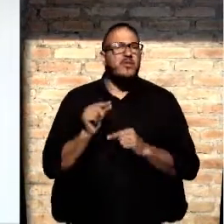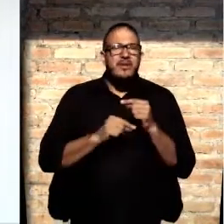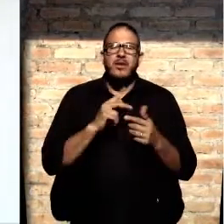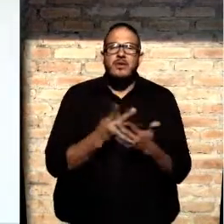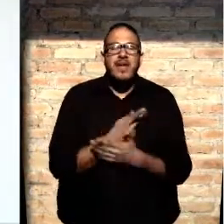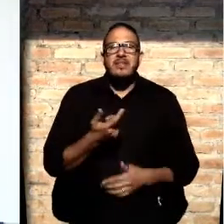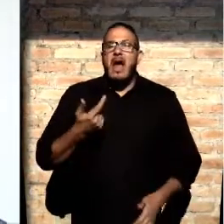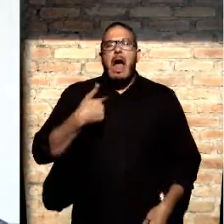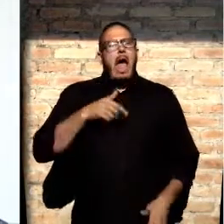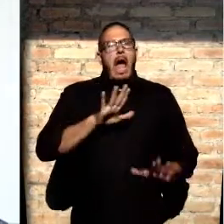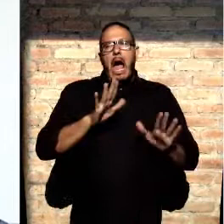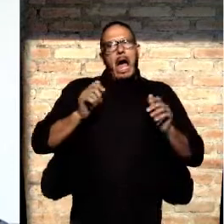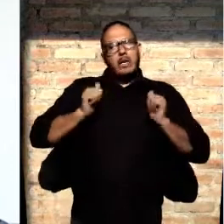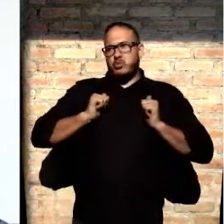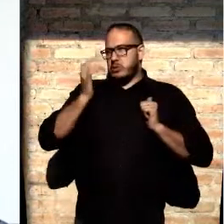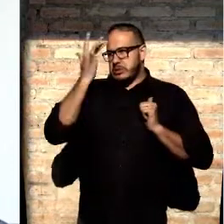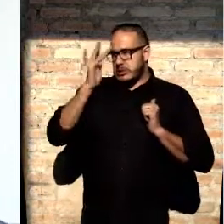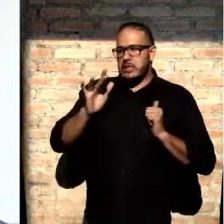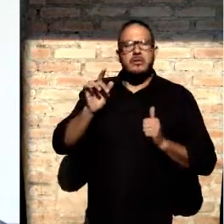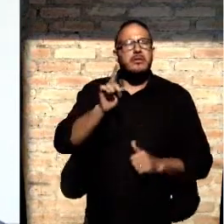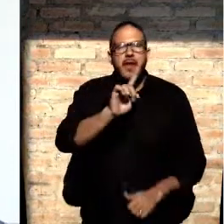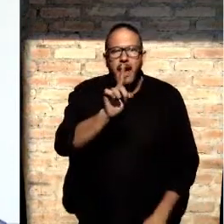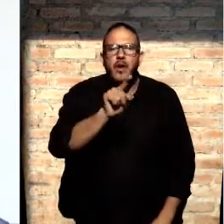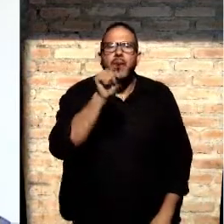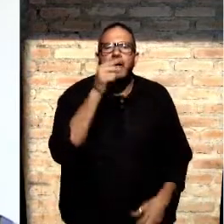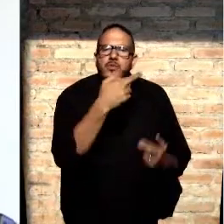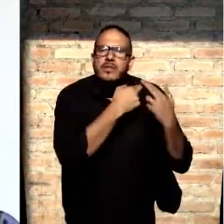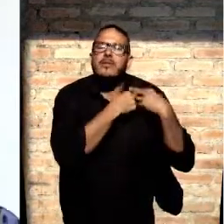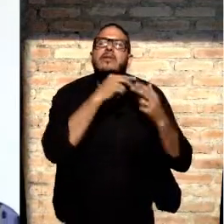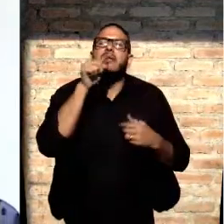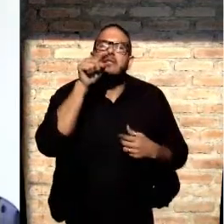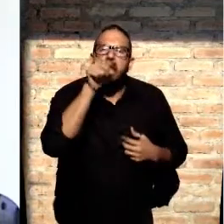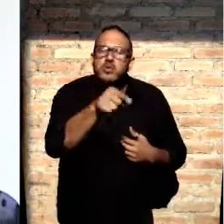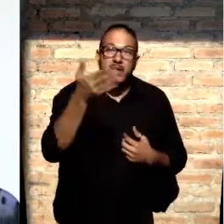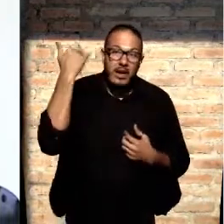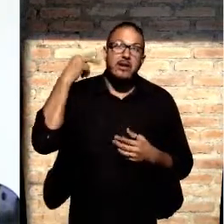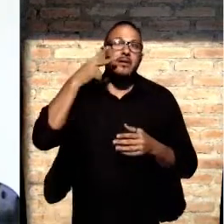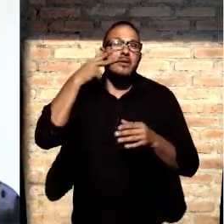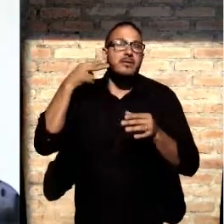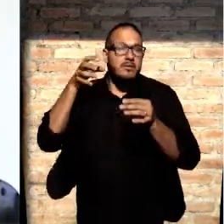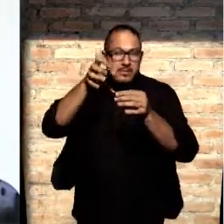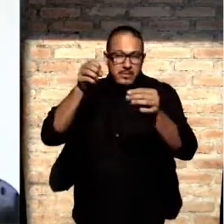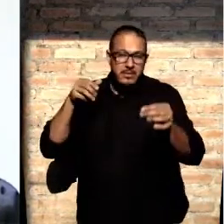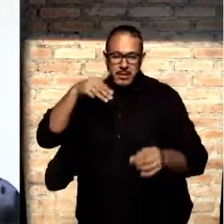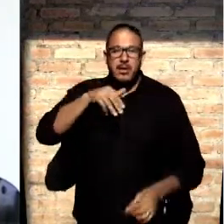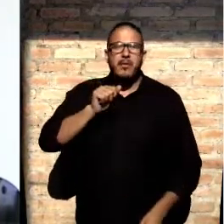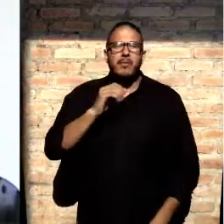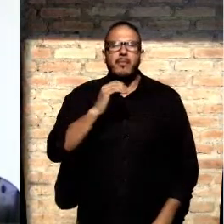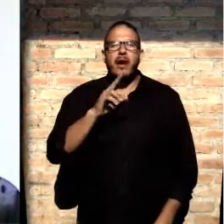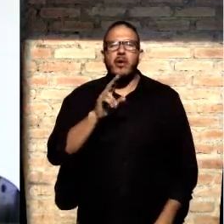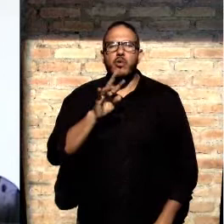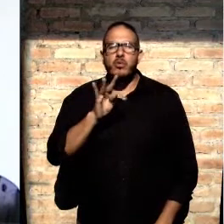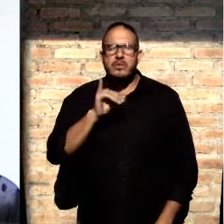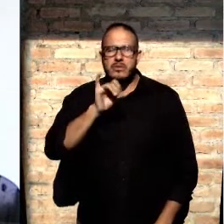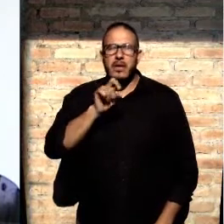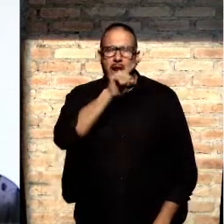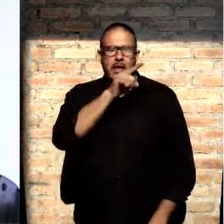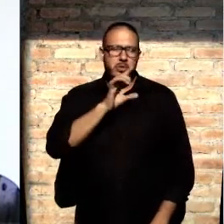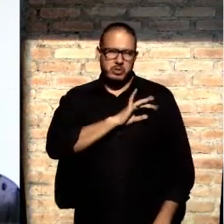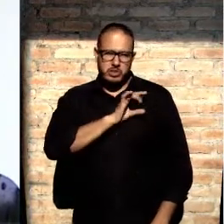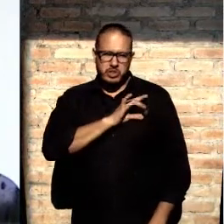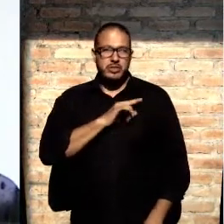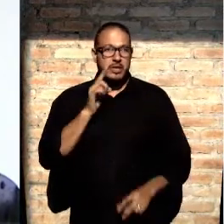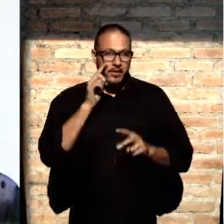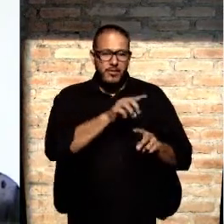ah não é da minha alçada é das alçada assim os índios mapuches dos ele quando eu tive lá eu fui